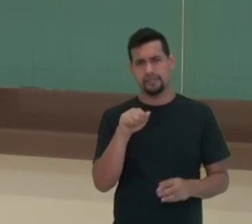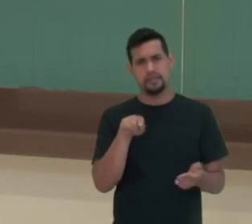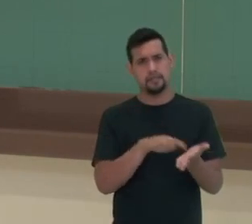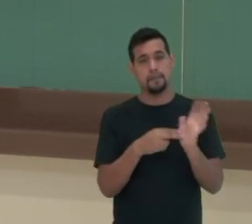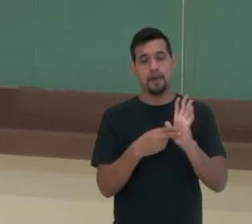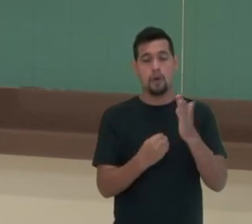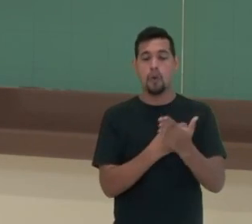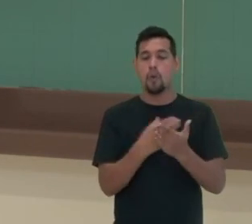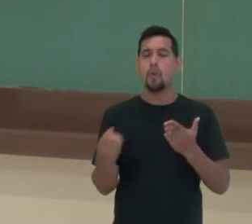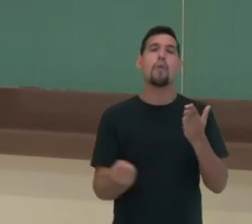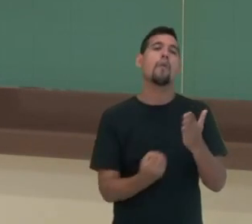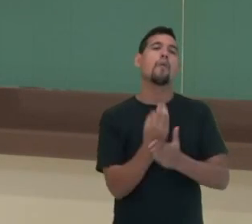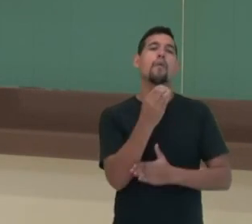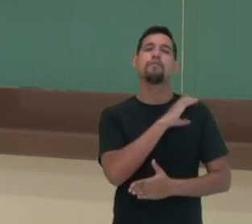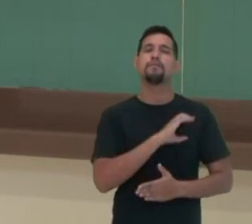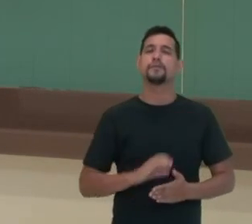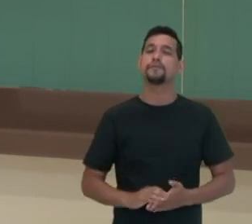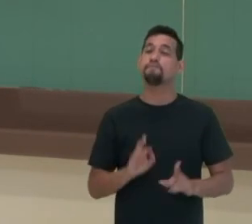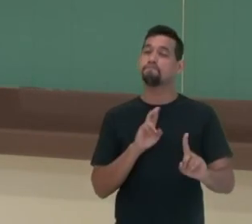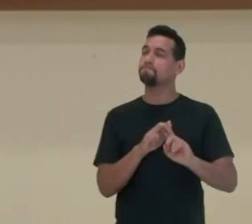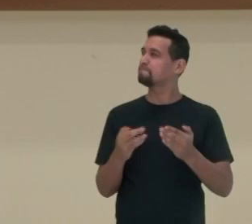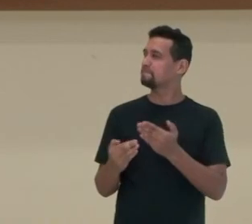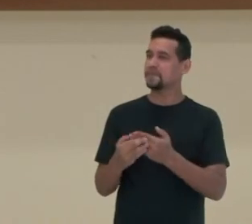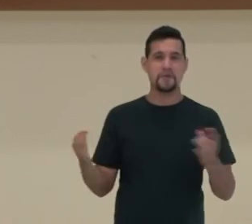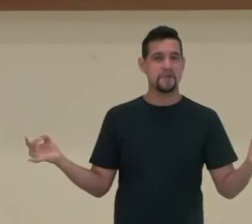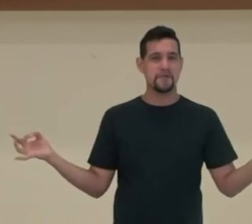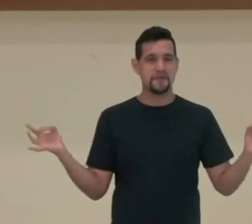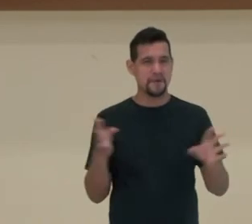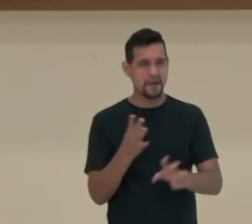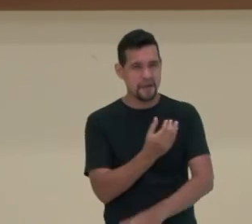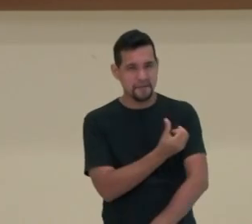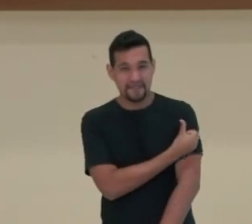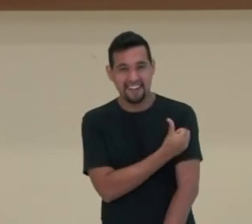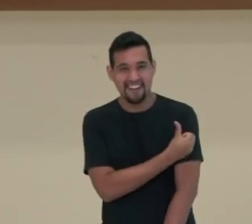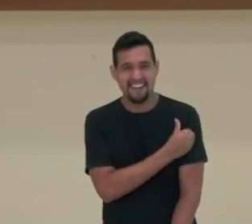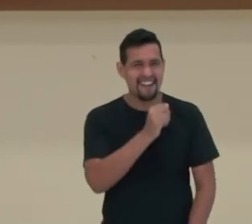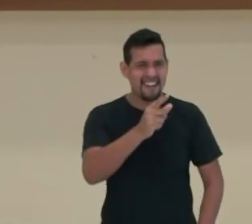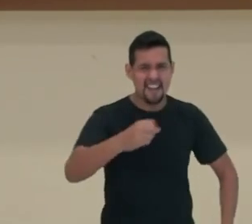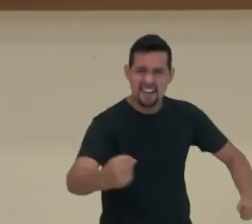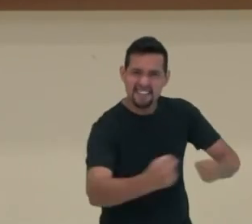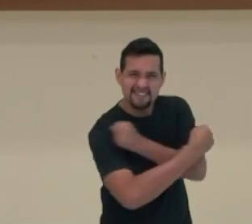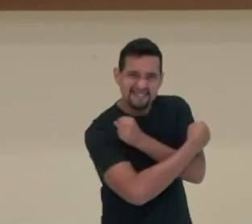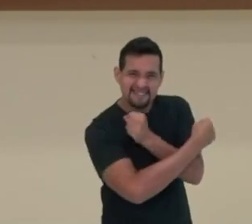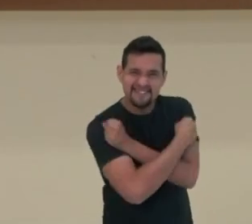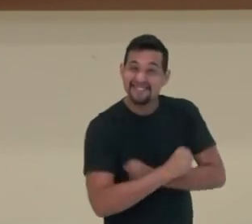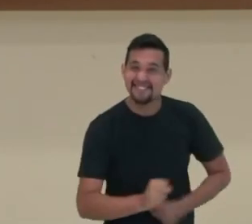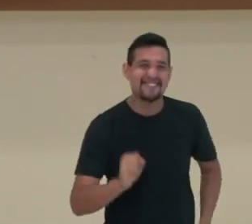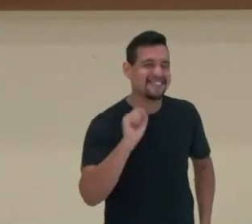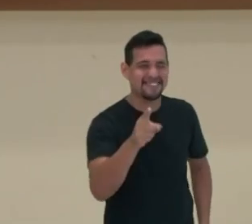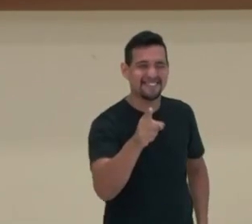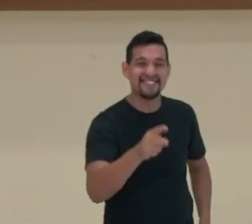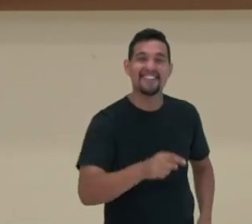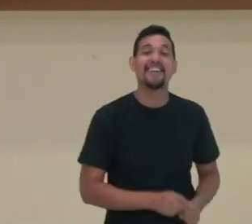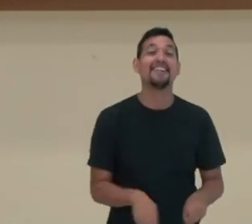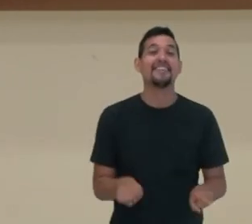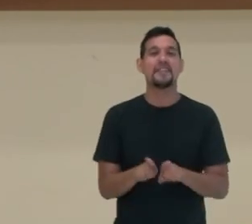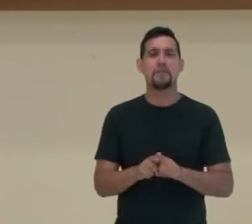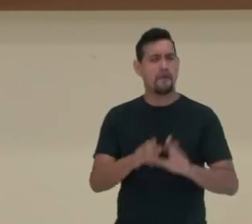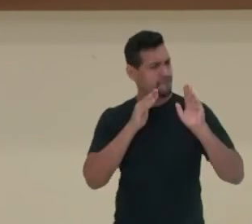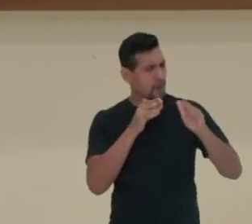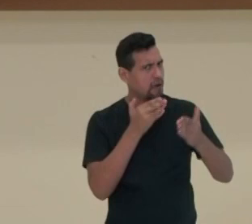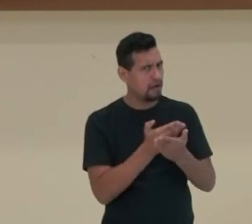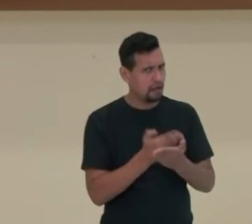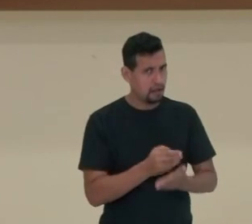do cristianismo. Referências, galerinha do 6º ano. Aquele abração do professor Roberto. Foco